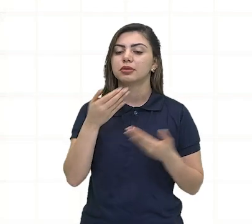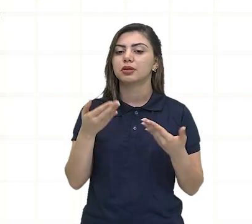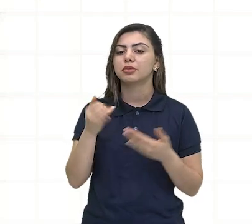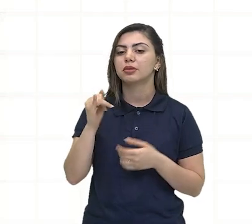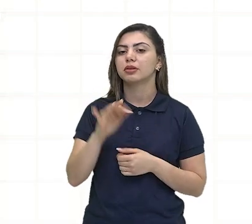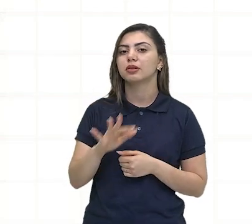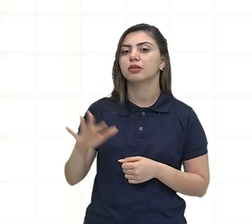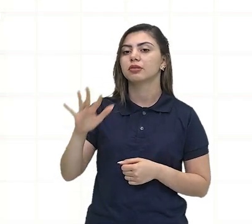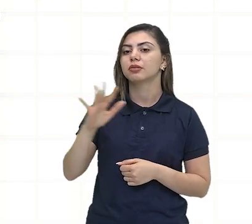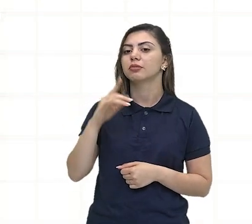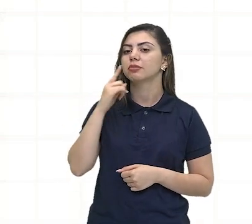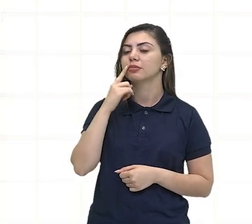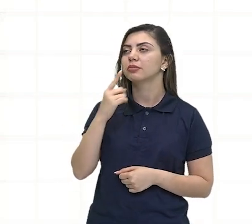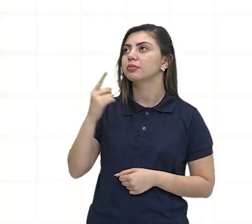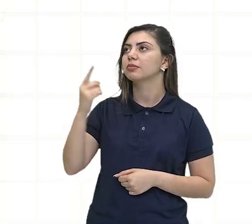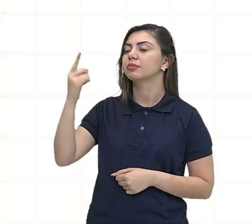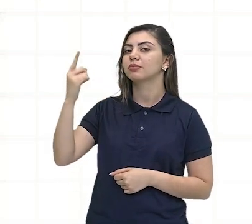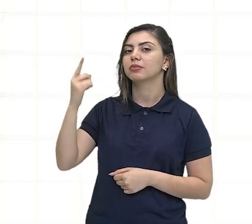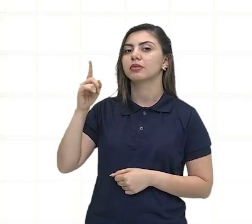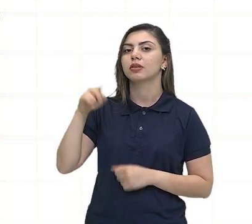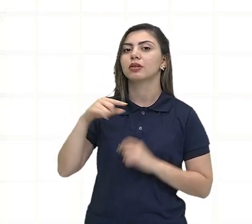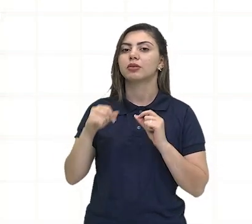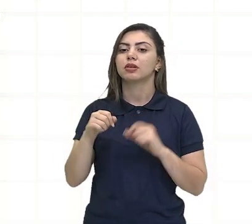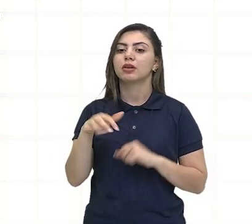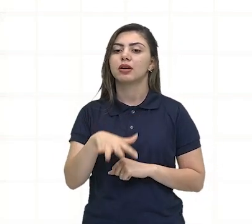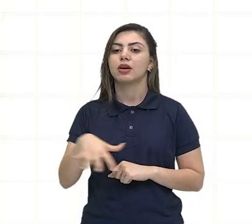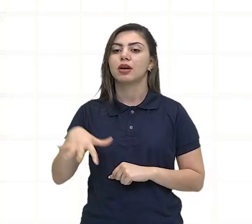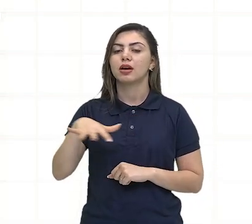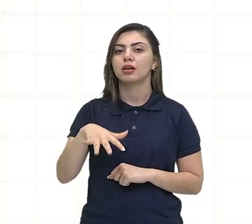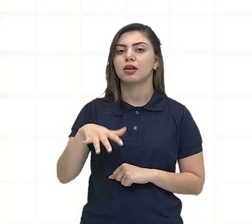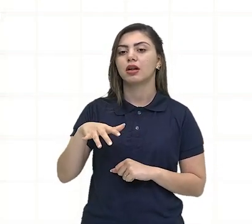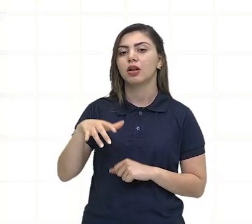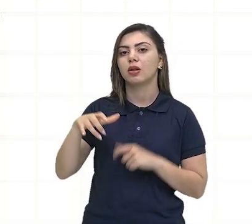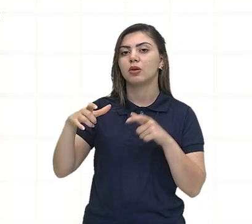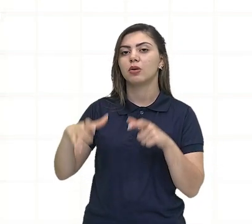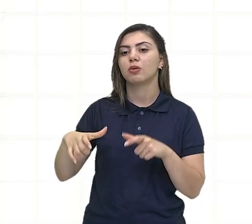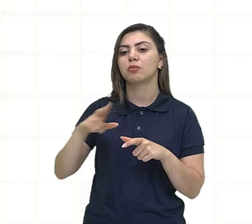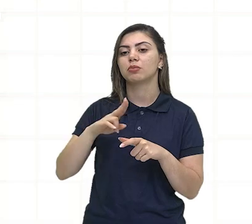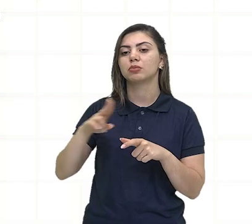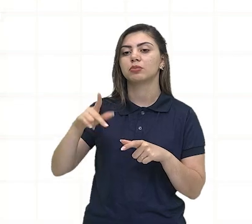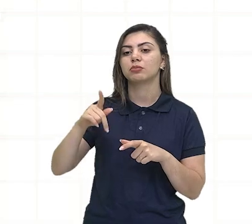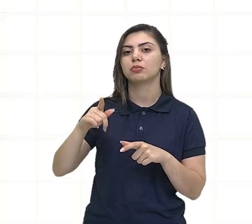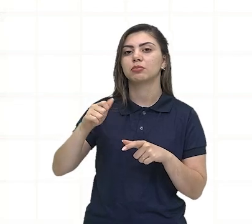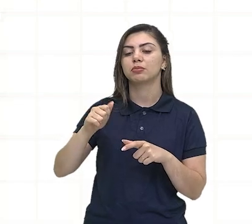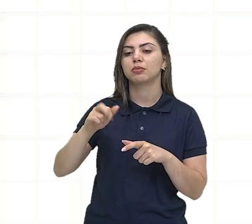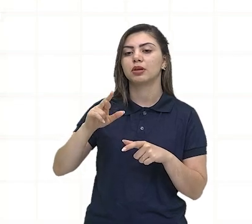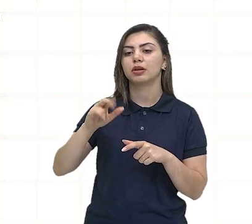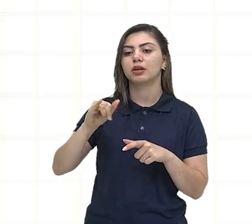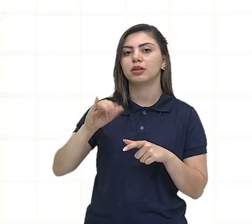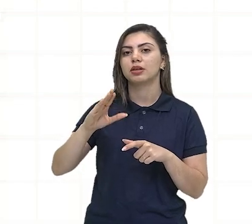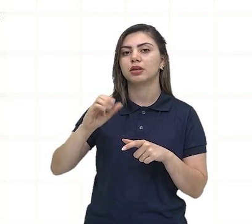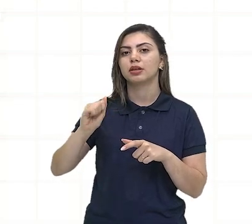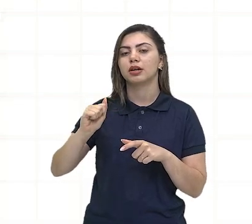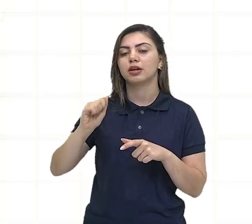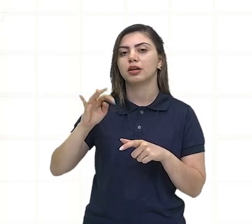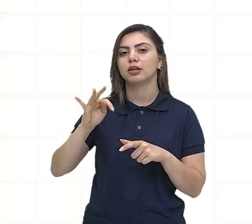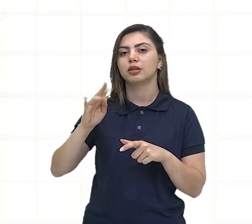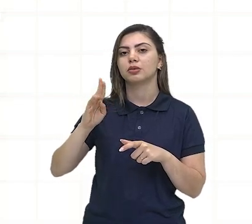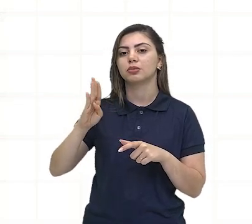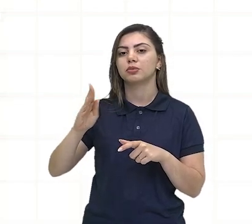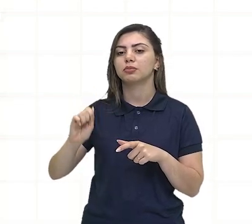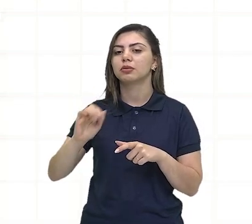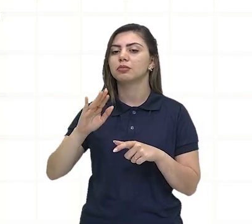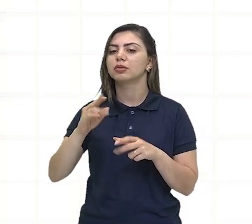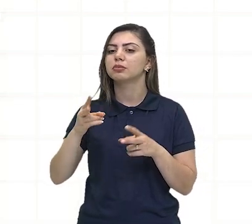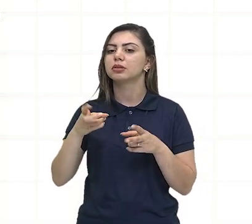nós conseguimos observar aí o distrito de Paricatuba, onde essa aglomeração de casas aí, que vocês